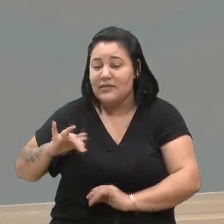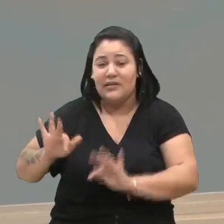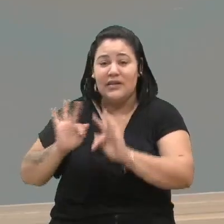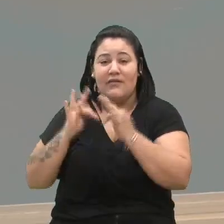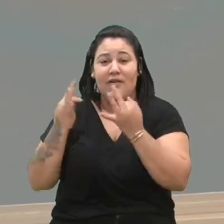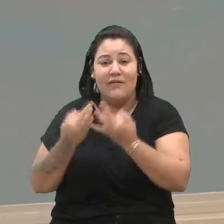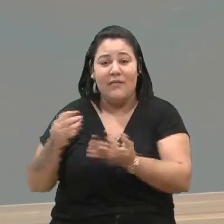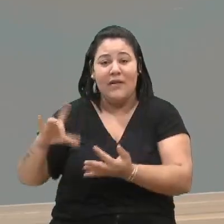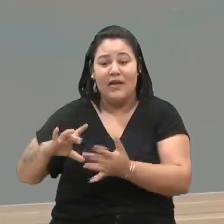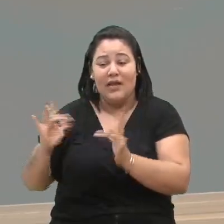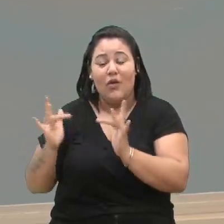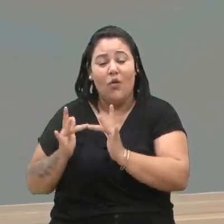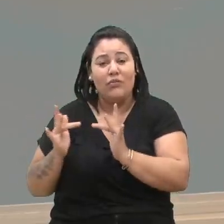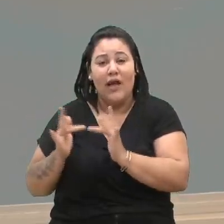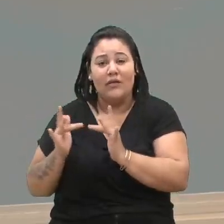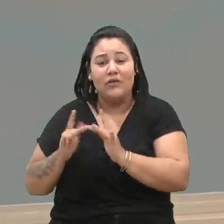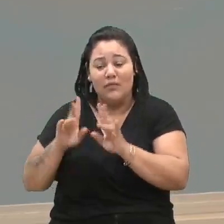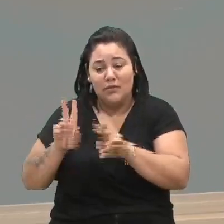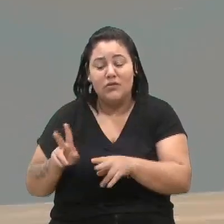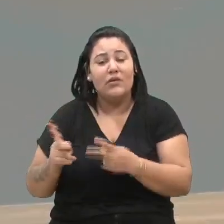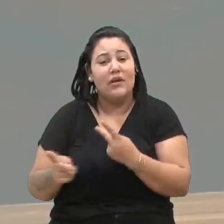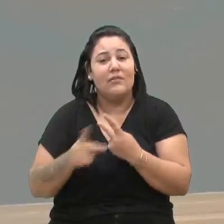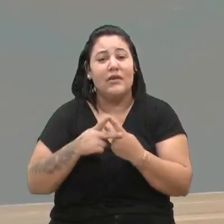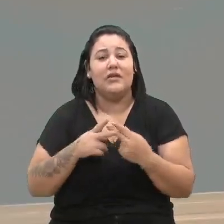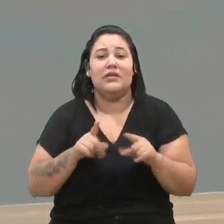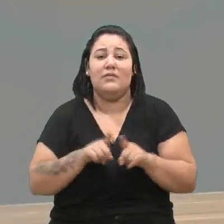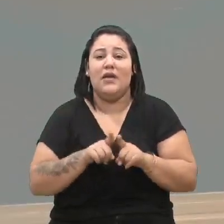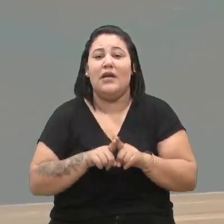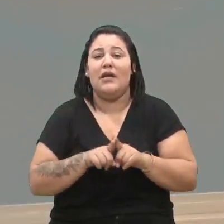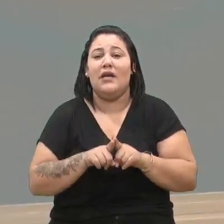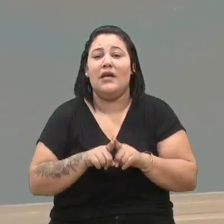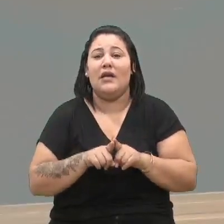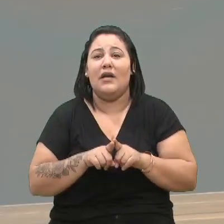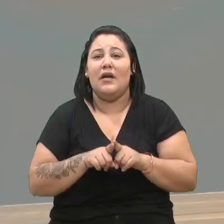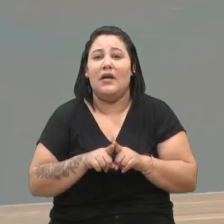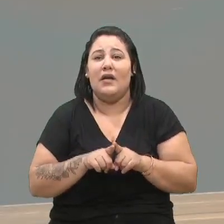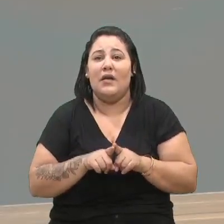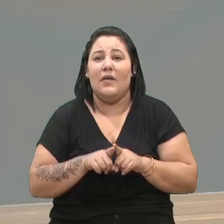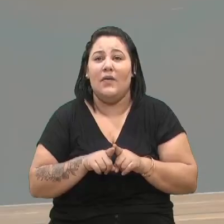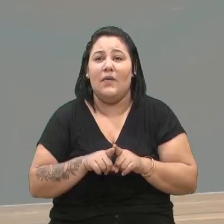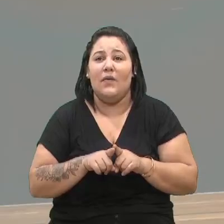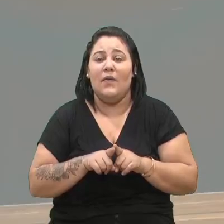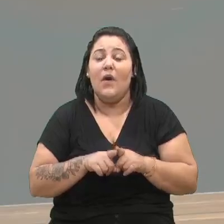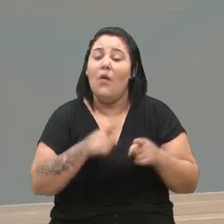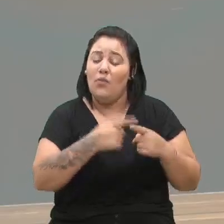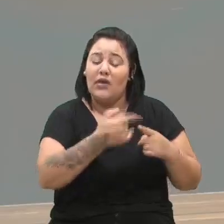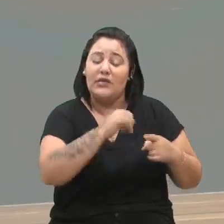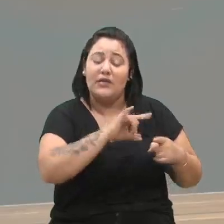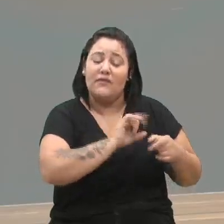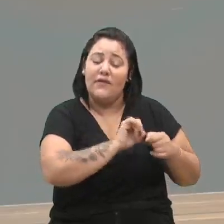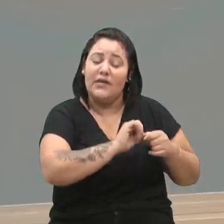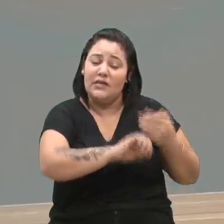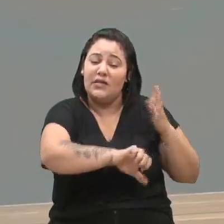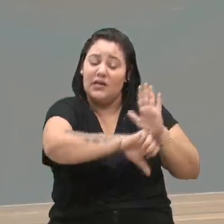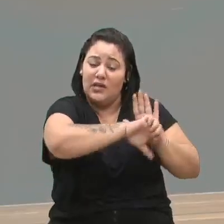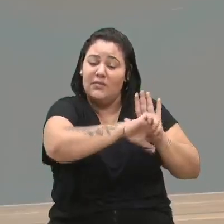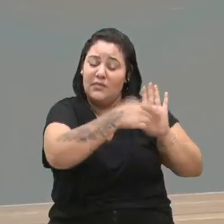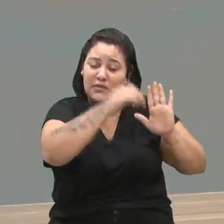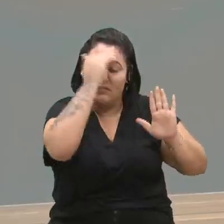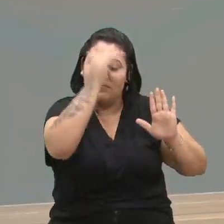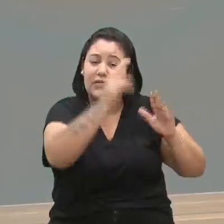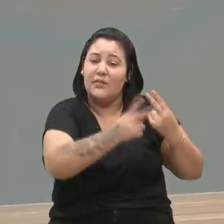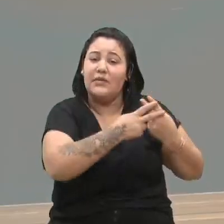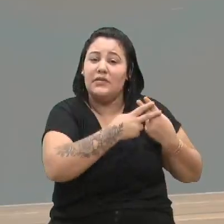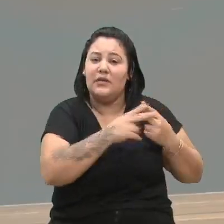ter contato com aquele preso que por algum motivo tem que estar lá, porque cometeu algum crime e tem que cumprir sua pena.